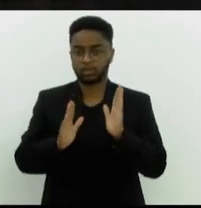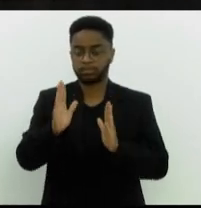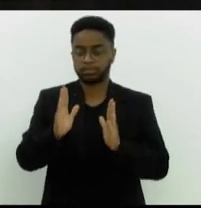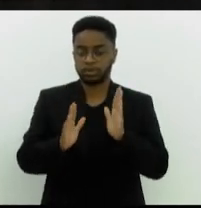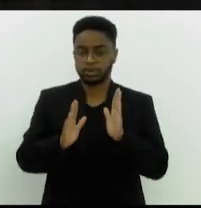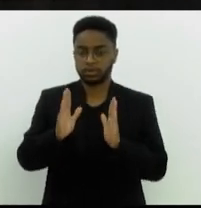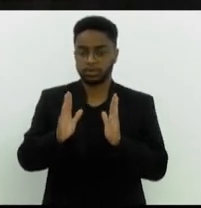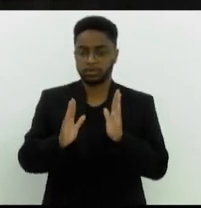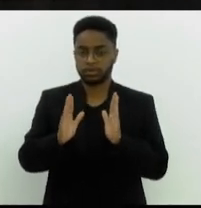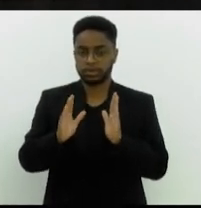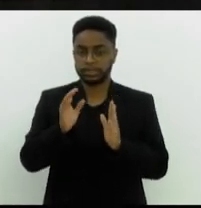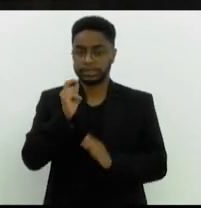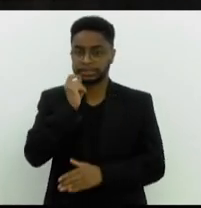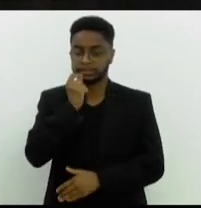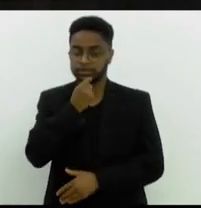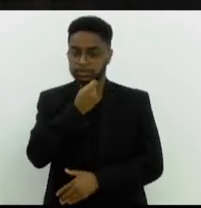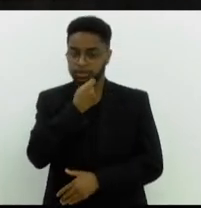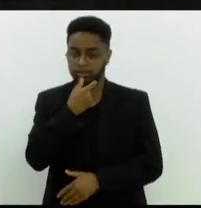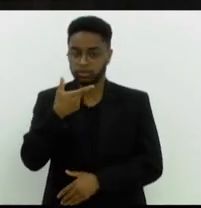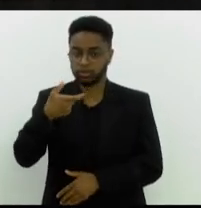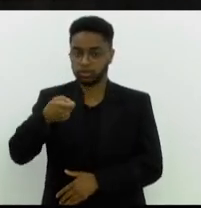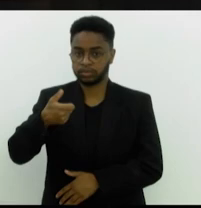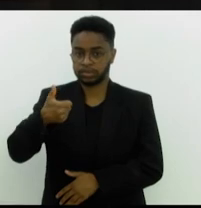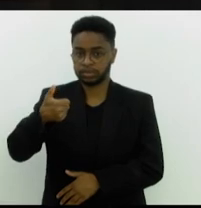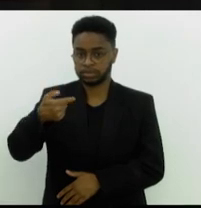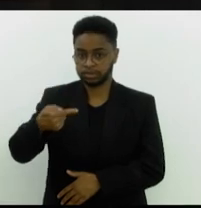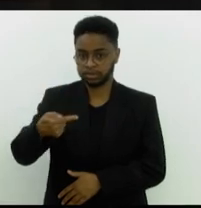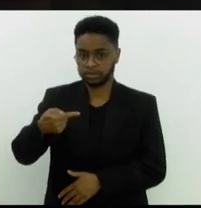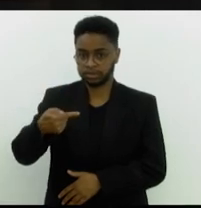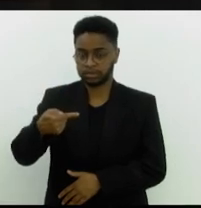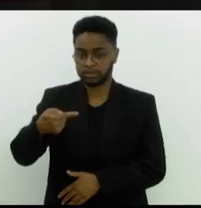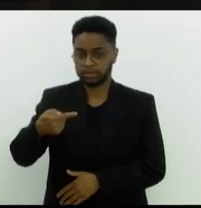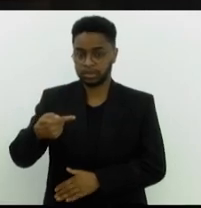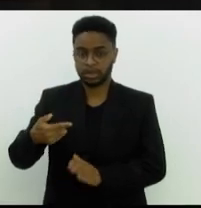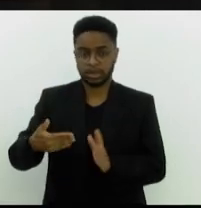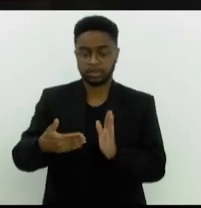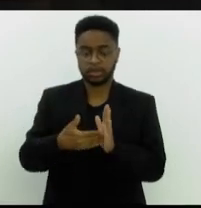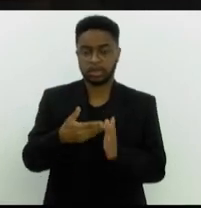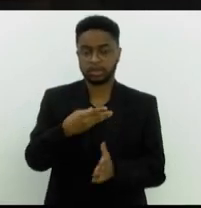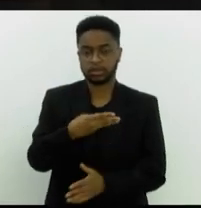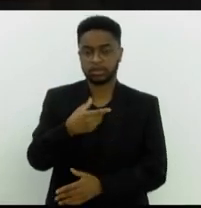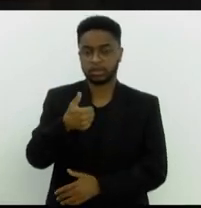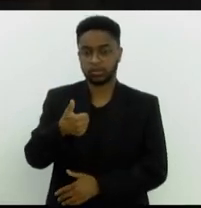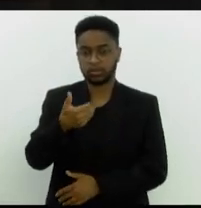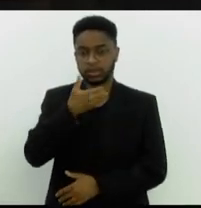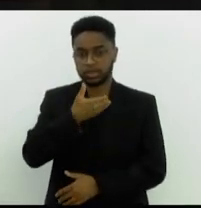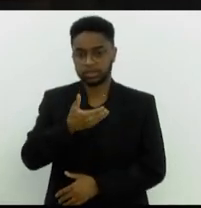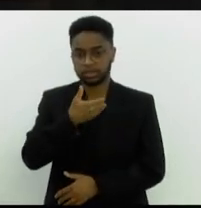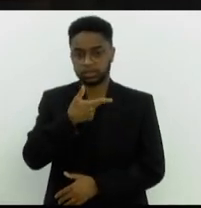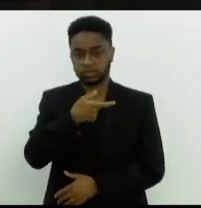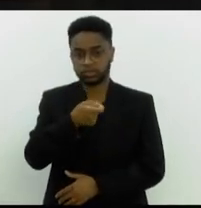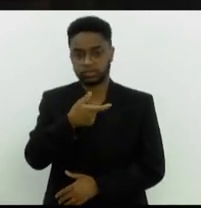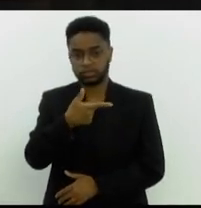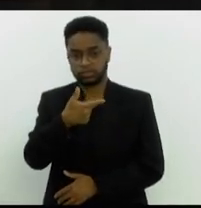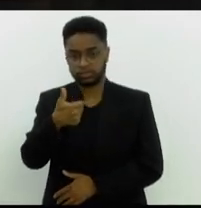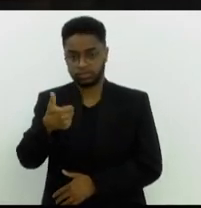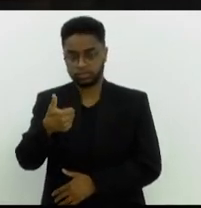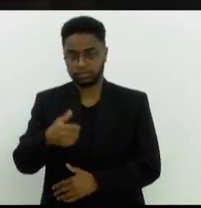de setembro de 17 a 31 de dezembro de 21.